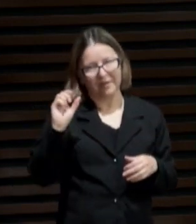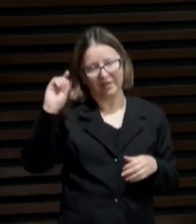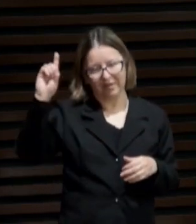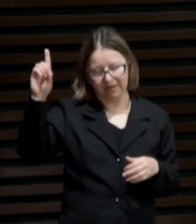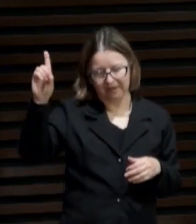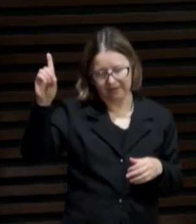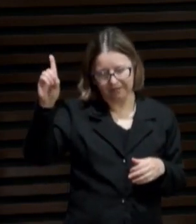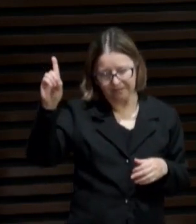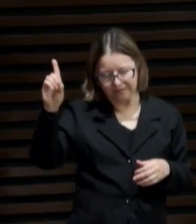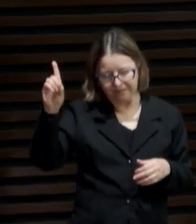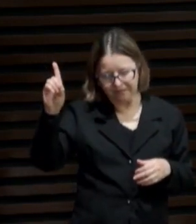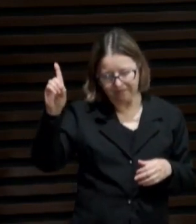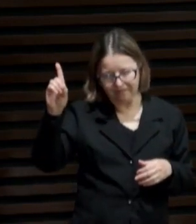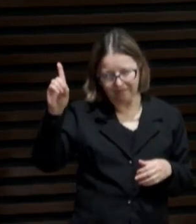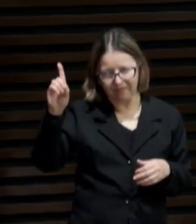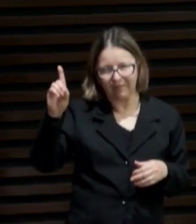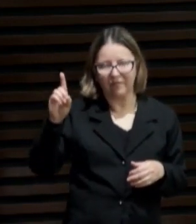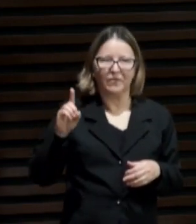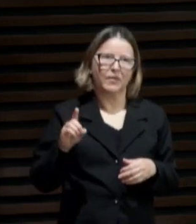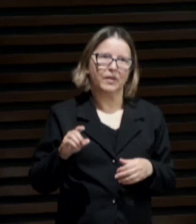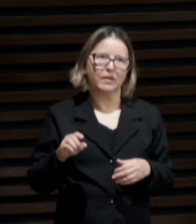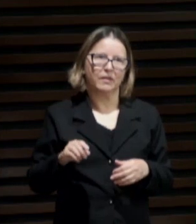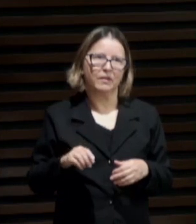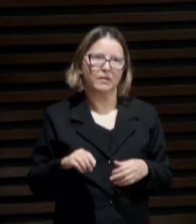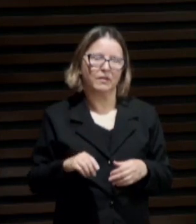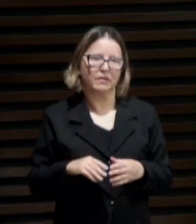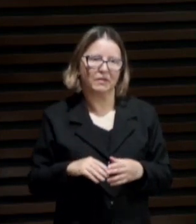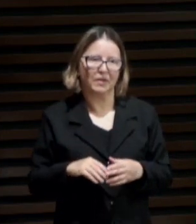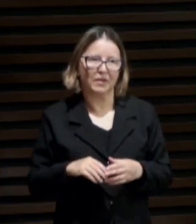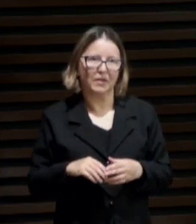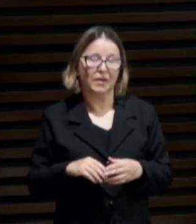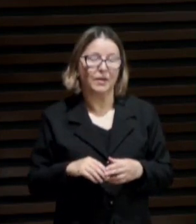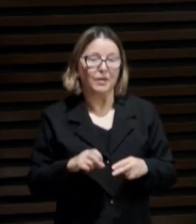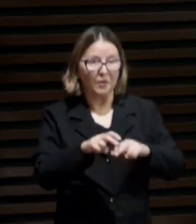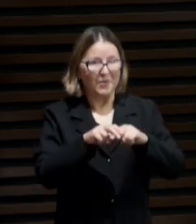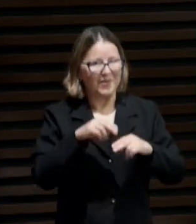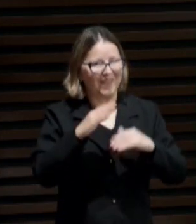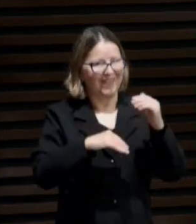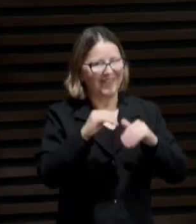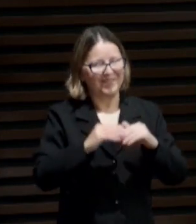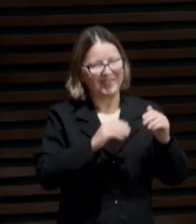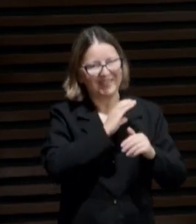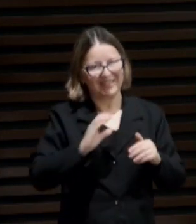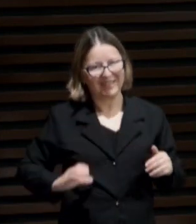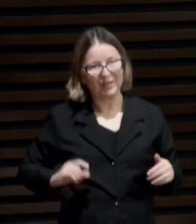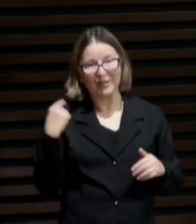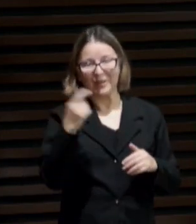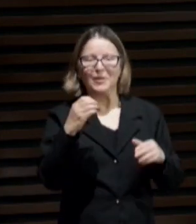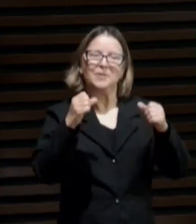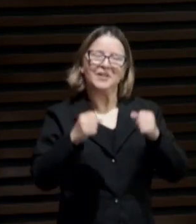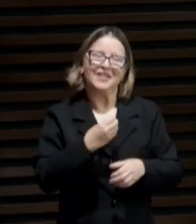do padrão divino. Mas, por outro lado, em virtude da obra de Cristo, nós poderemos viver